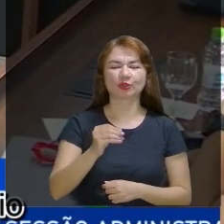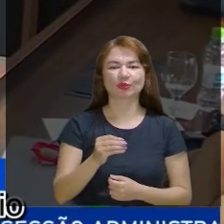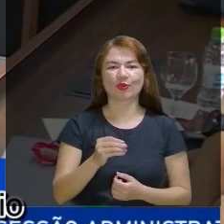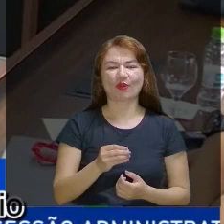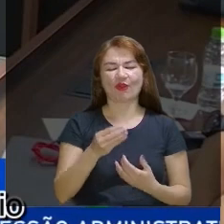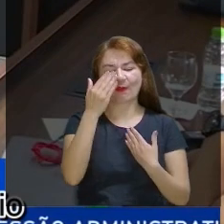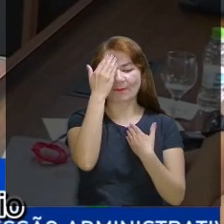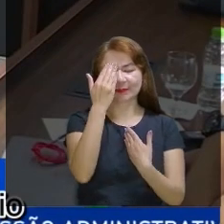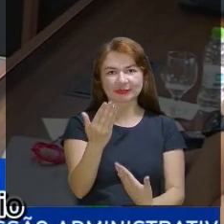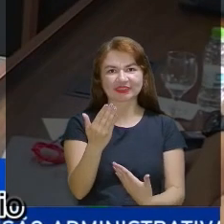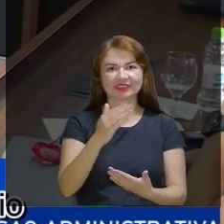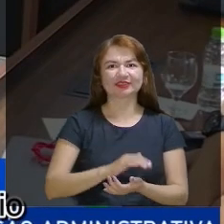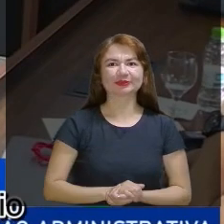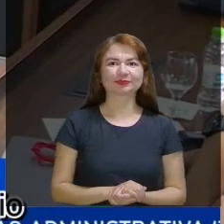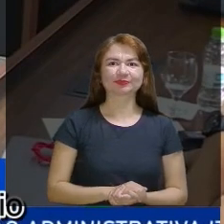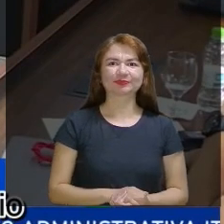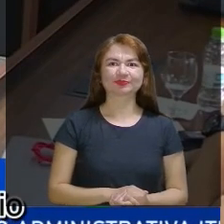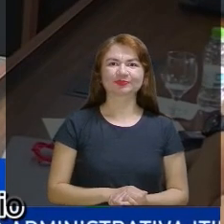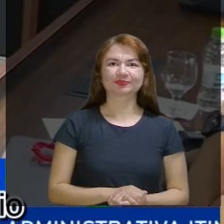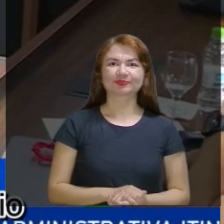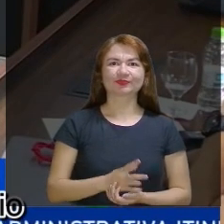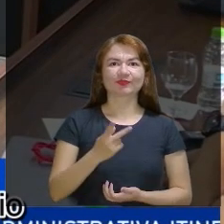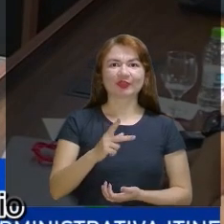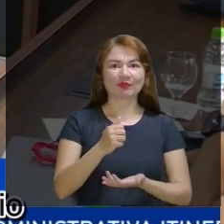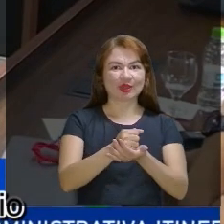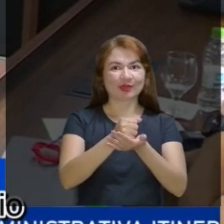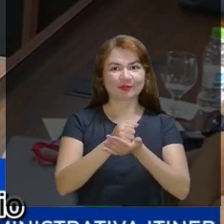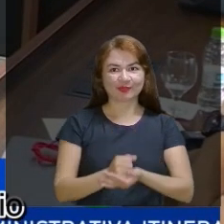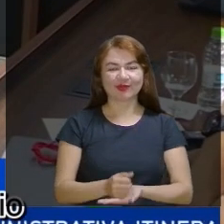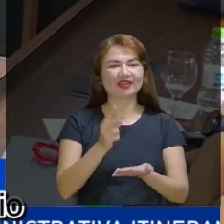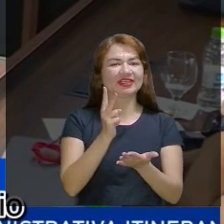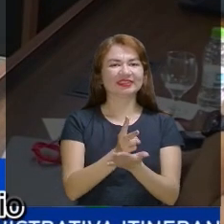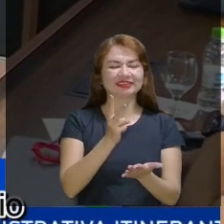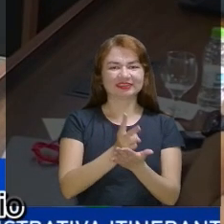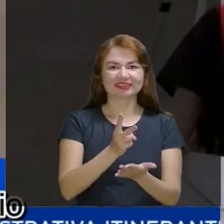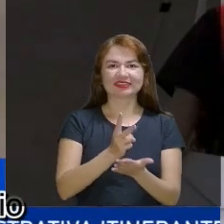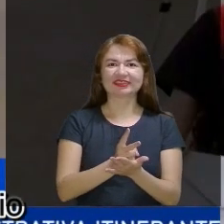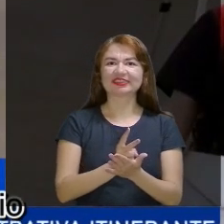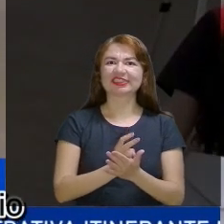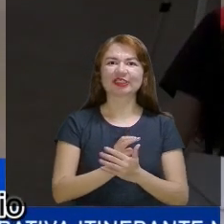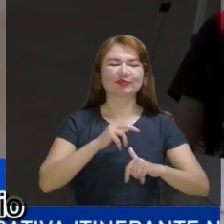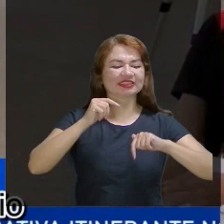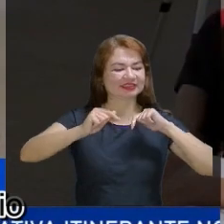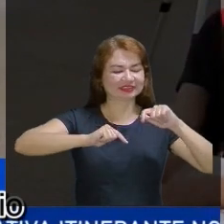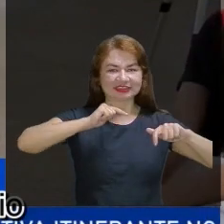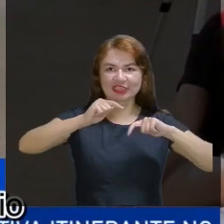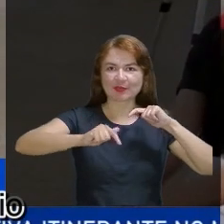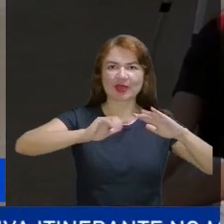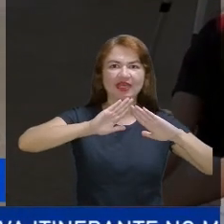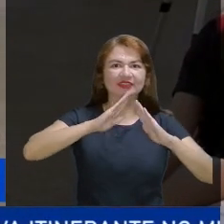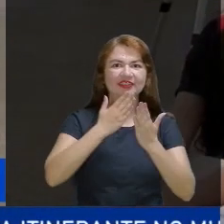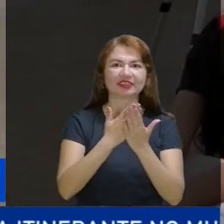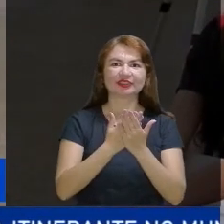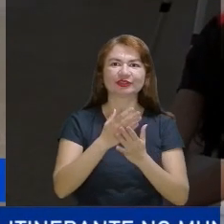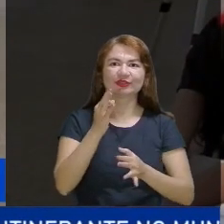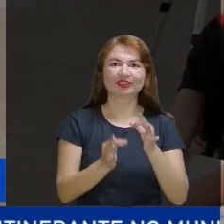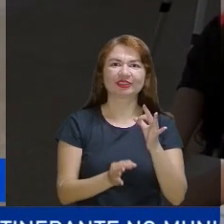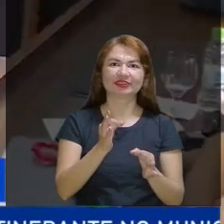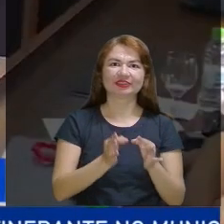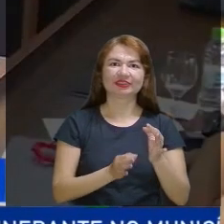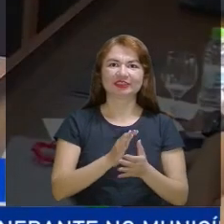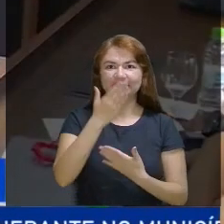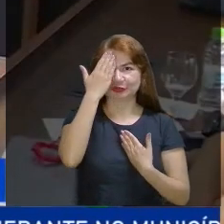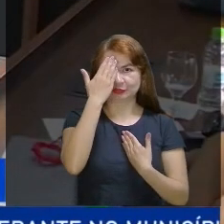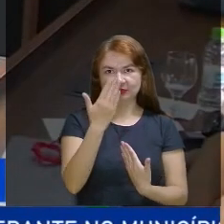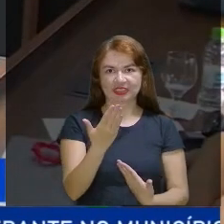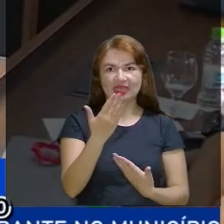agradecer. Excelência. Com a palavra, a juíza Ariadne Alencar. A essas ações da Escola Judiciária. Muito obrigada.